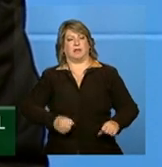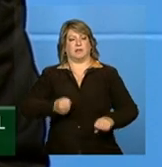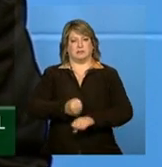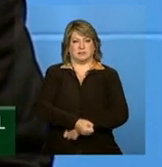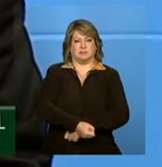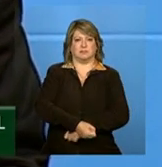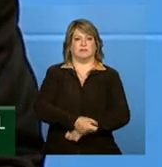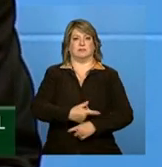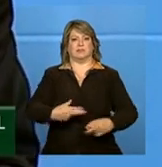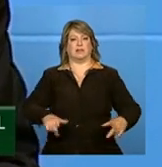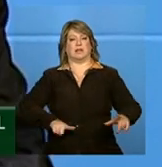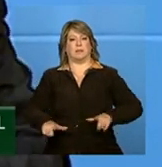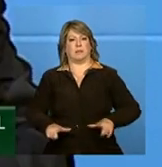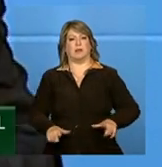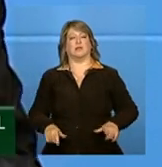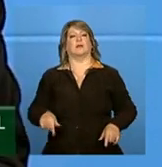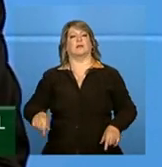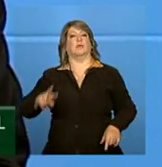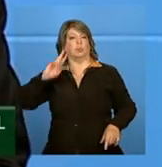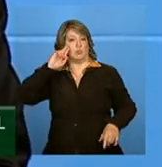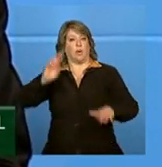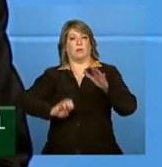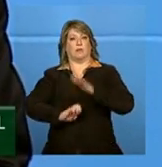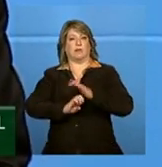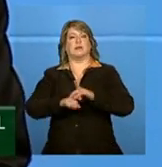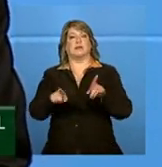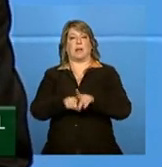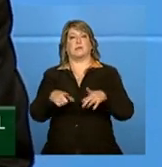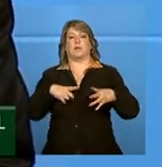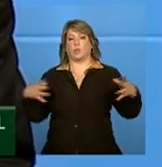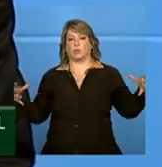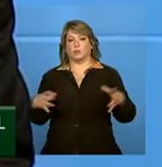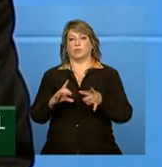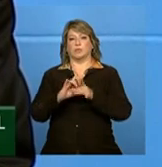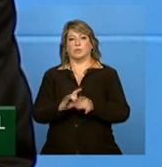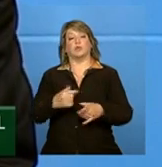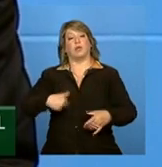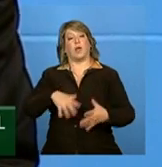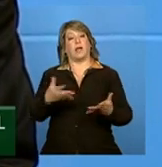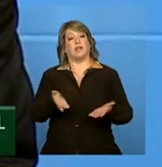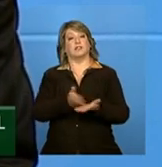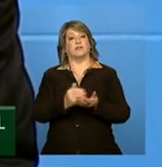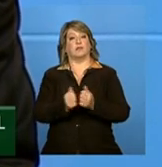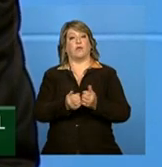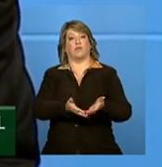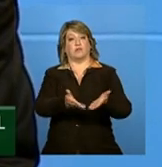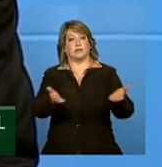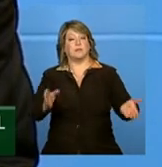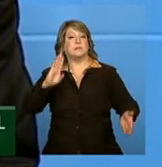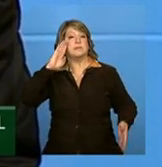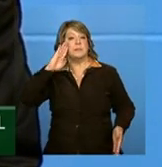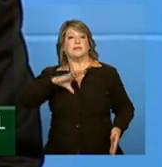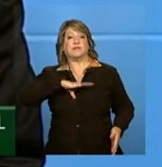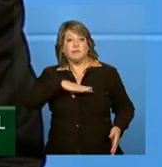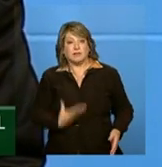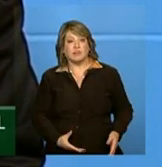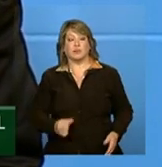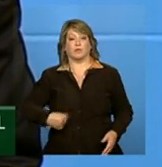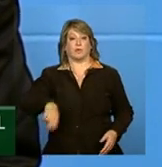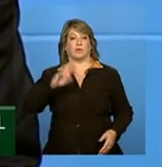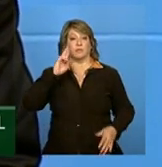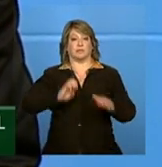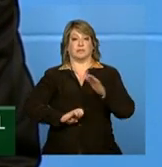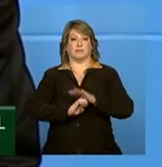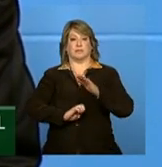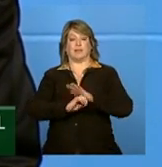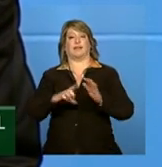e moral. Eu gostaria de compartilhar com vocês os principais desafios enfrentados pelos empregadores,